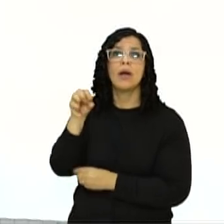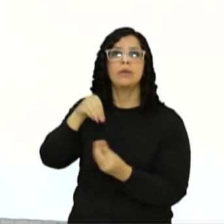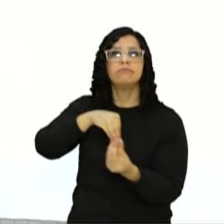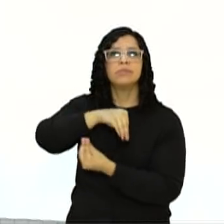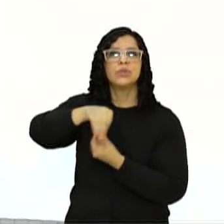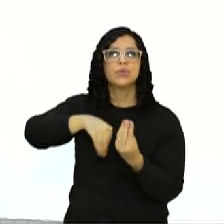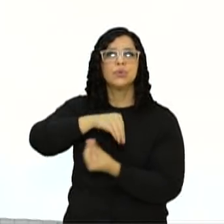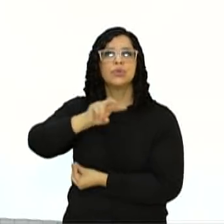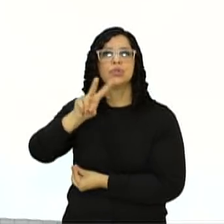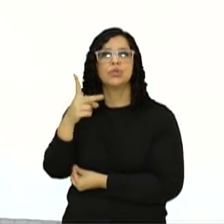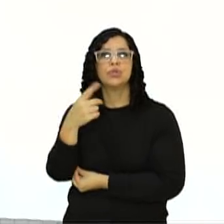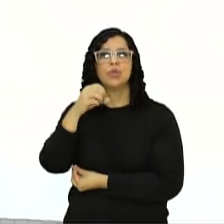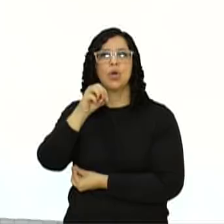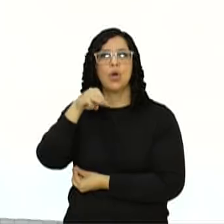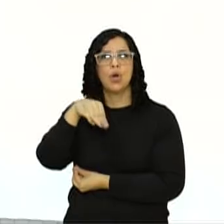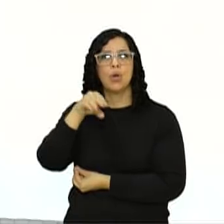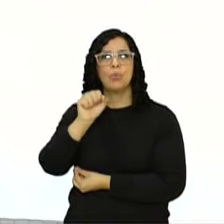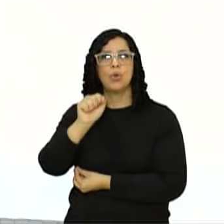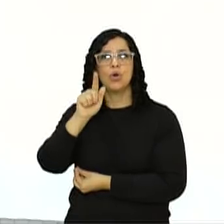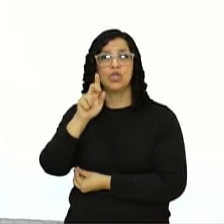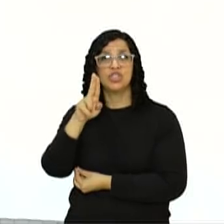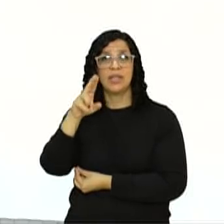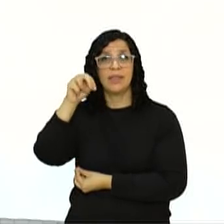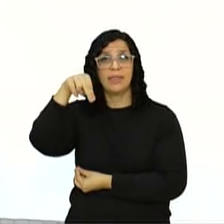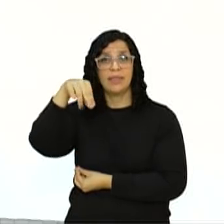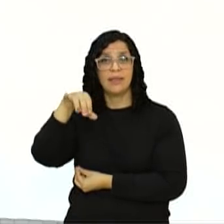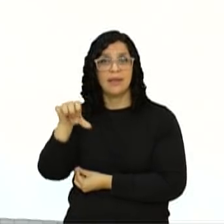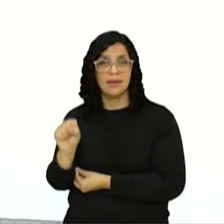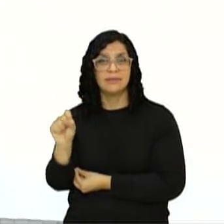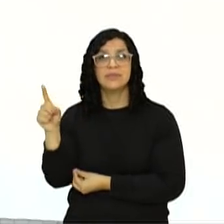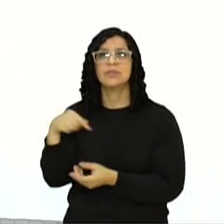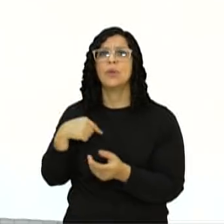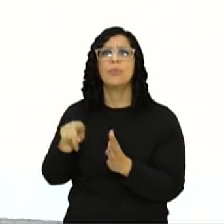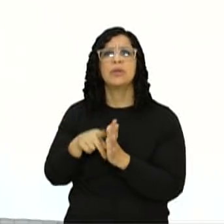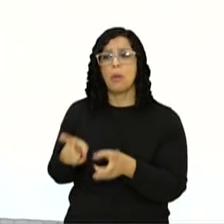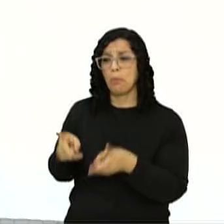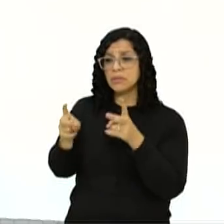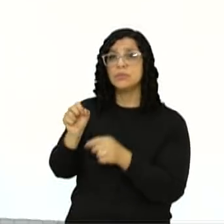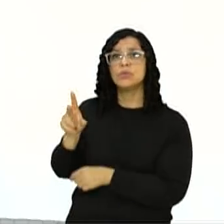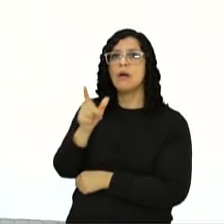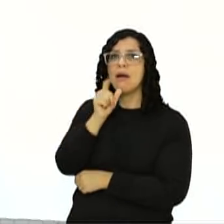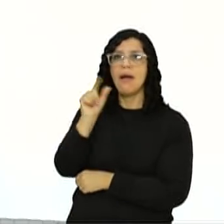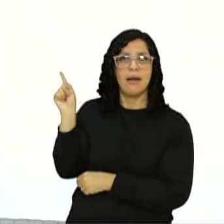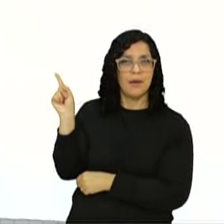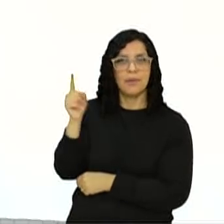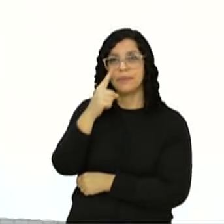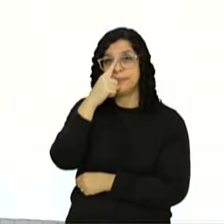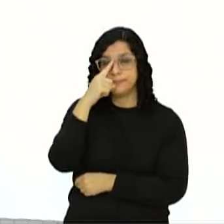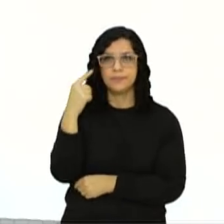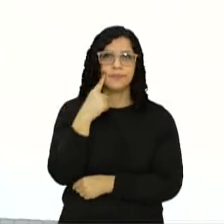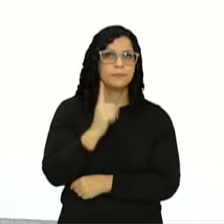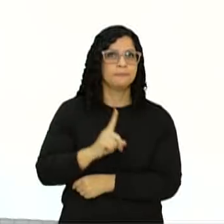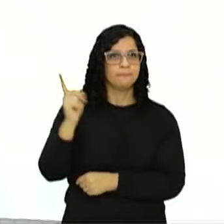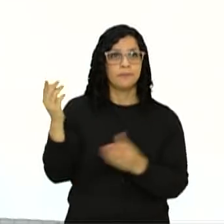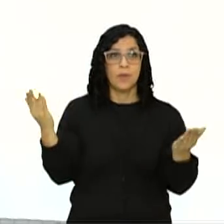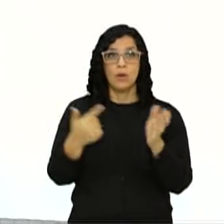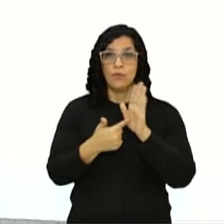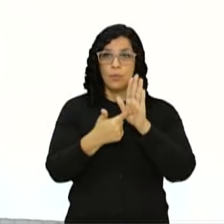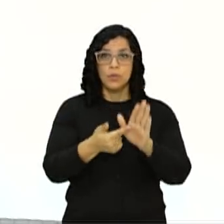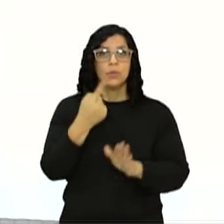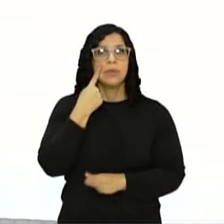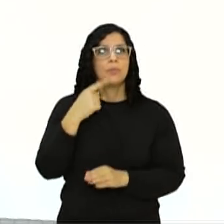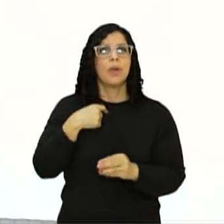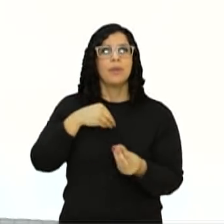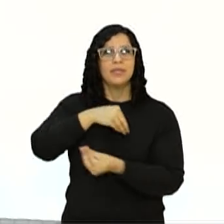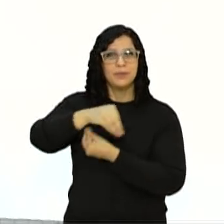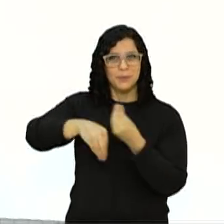mistura homogênea. Só apresenta uma fase, só reconheço a água. Agora que eu quero mostrar para vocês